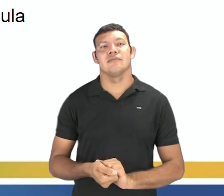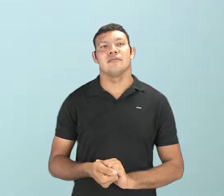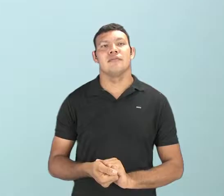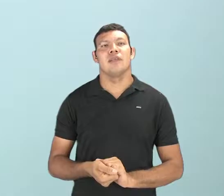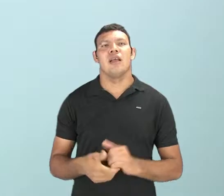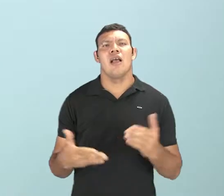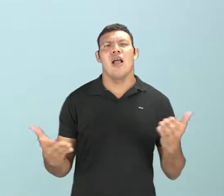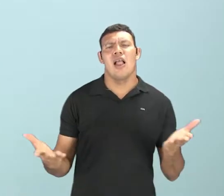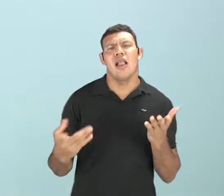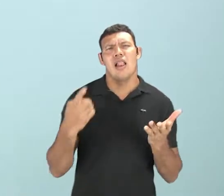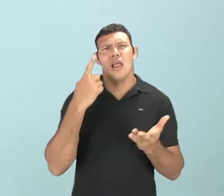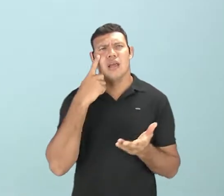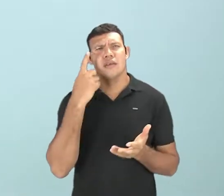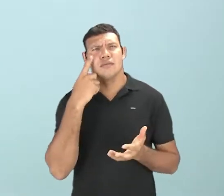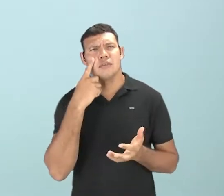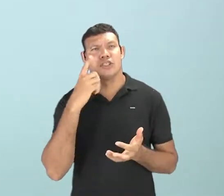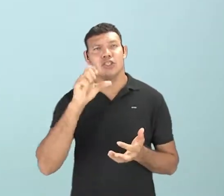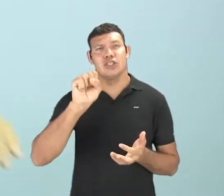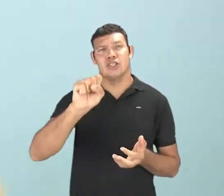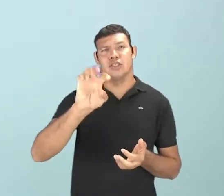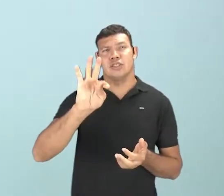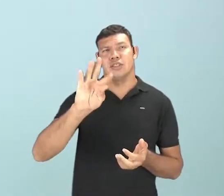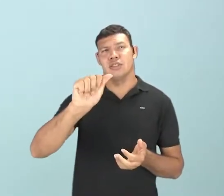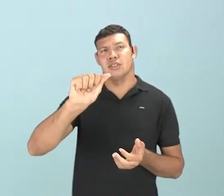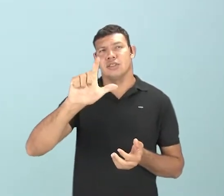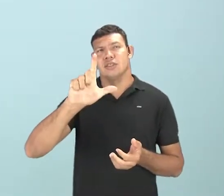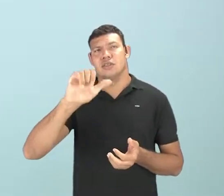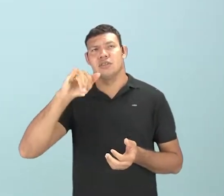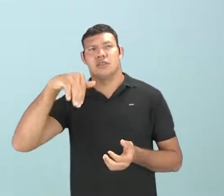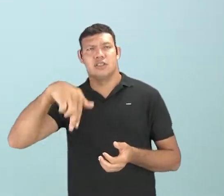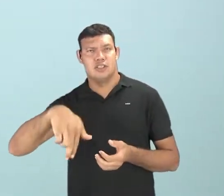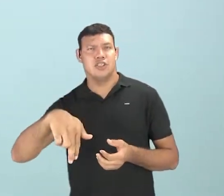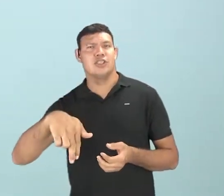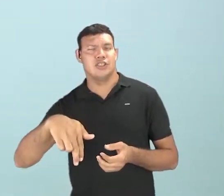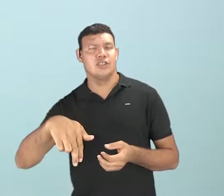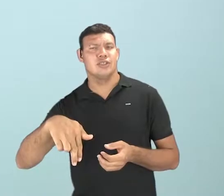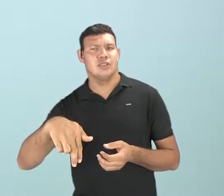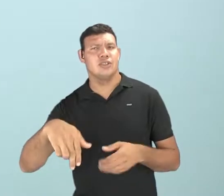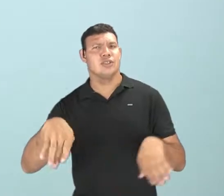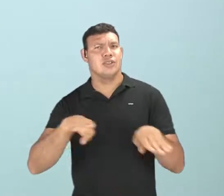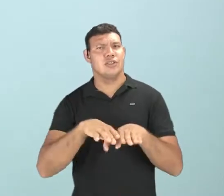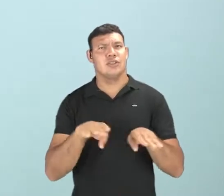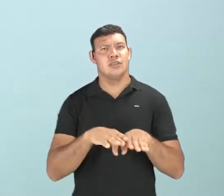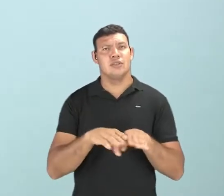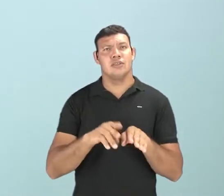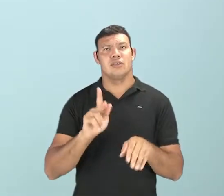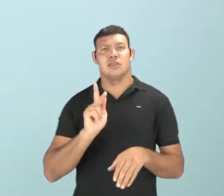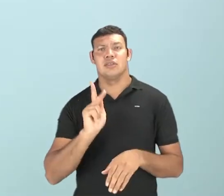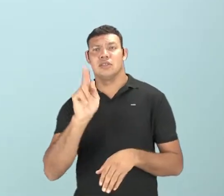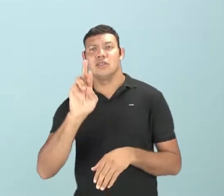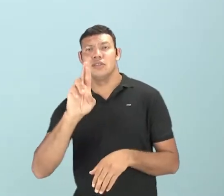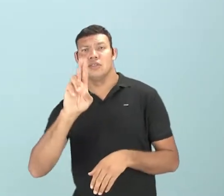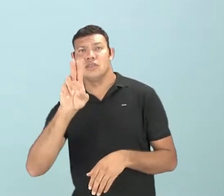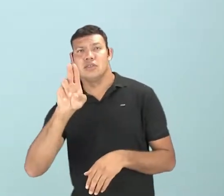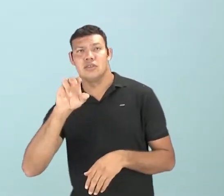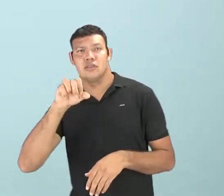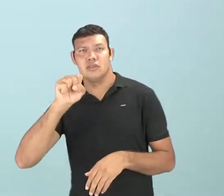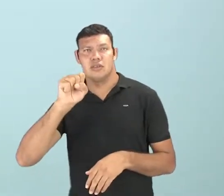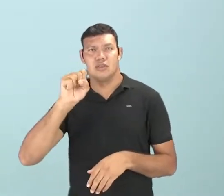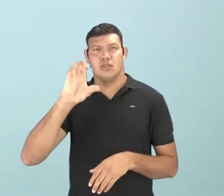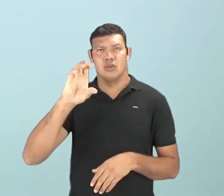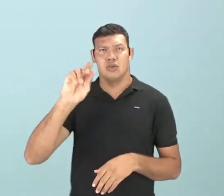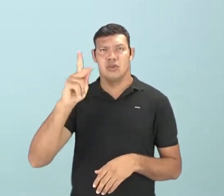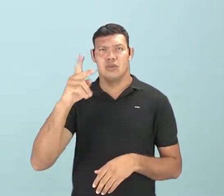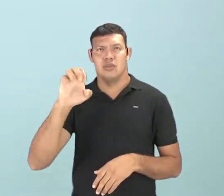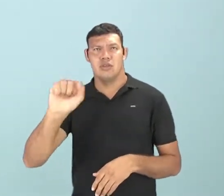Brezhnev. Brezhnev, ele vai estar reavendo o stalinismo e burocratizando e trazendo a área militar novamente para fortificar a